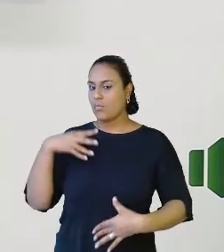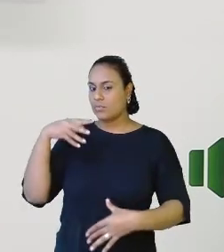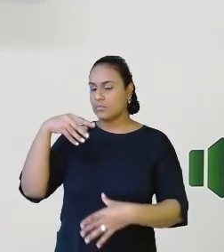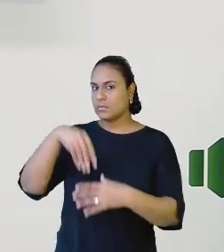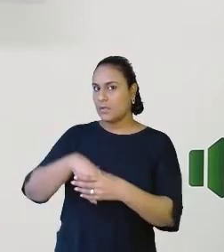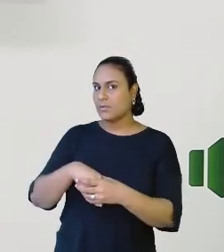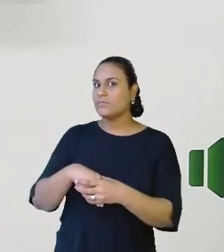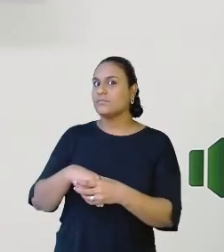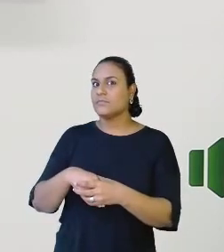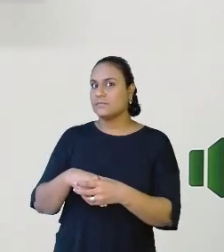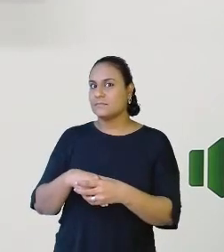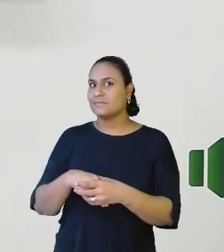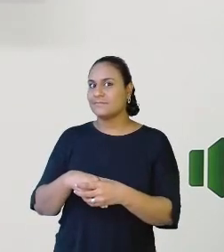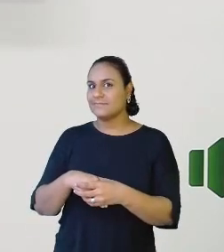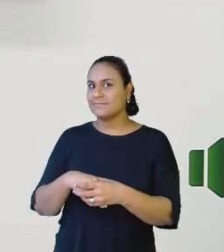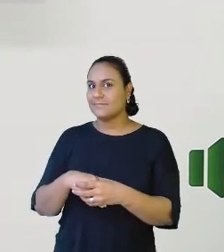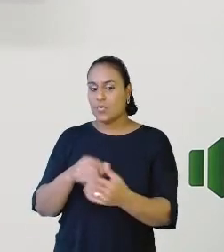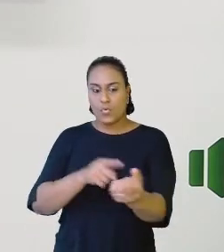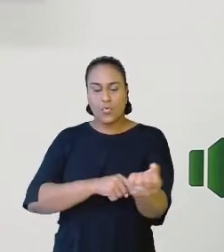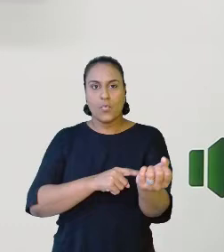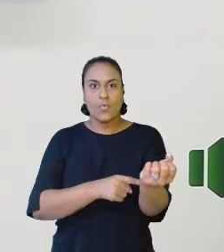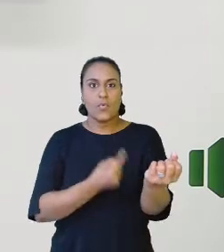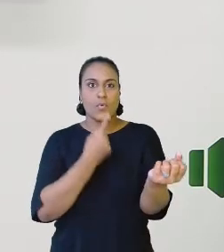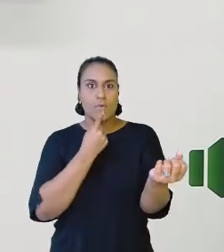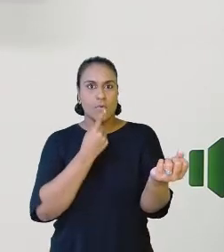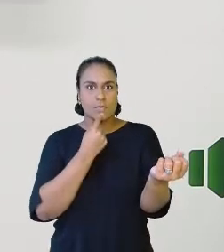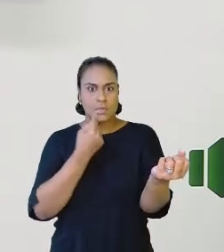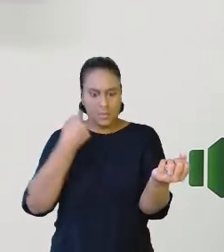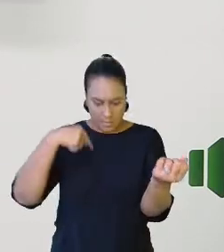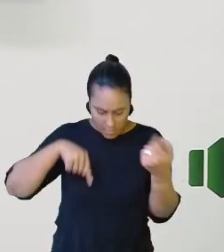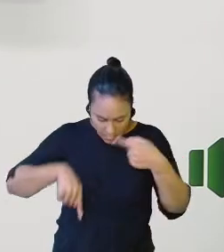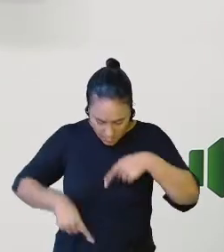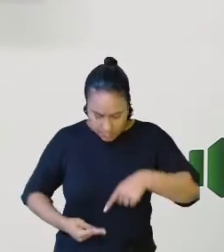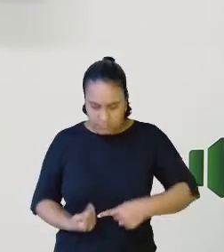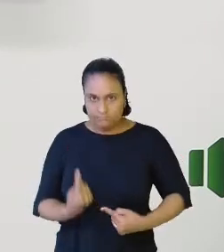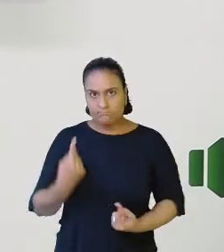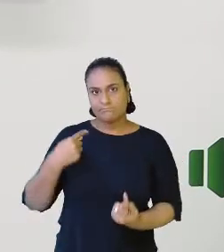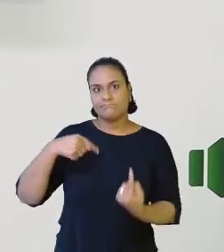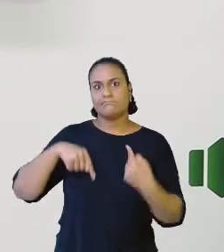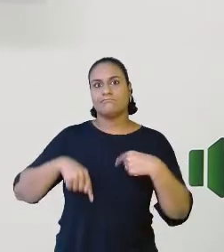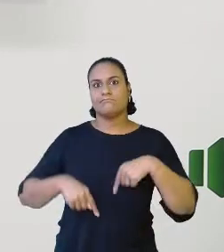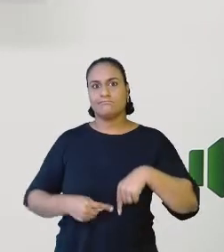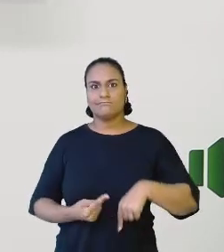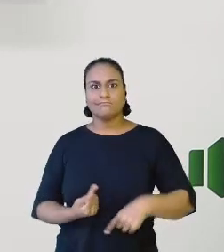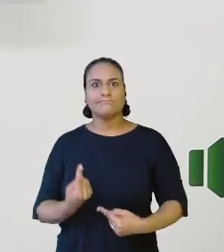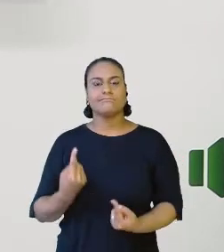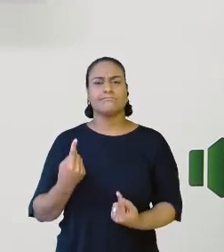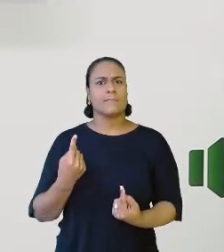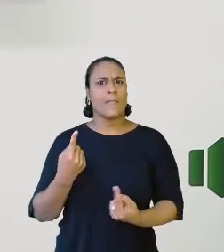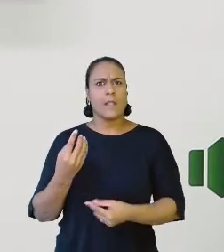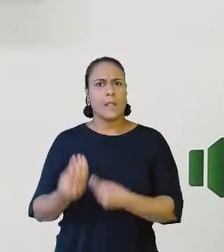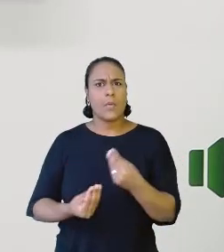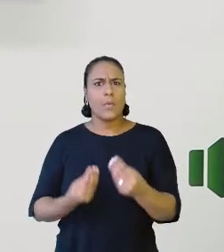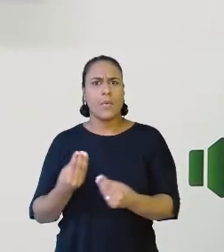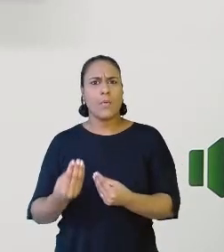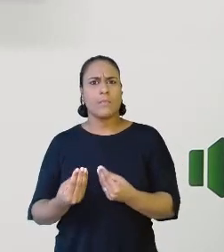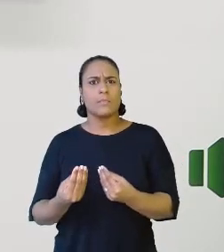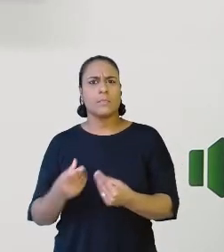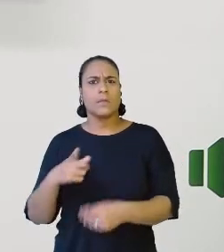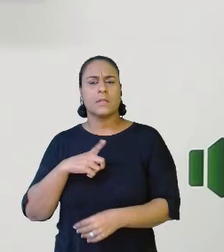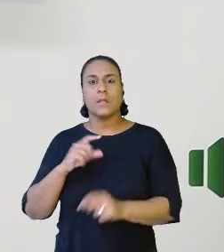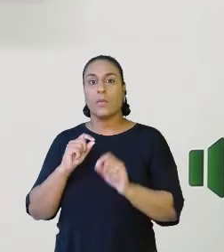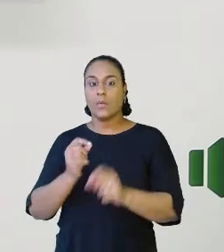o sangue. E esse sangue vai ser transportado a partir do momento em que nós temos aí